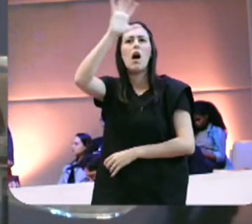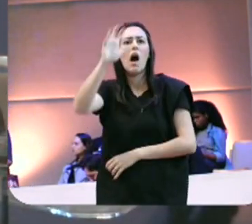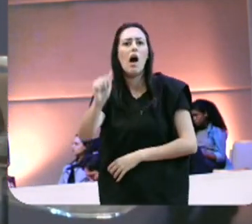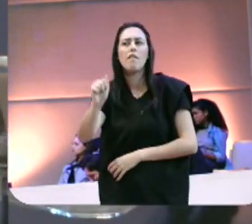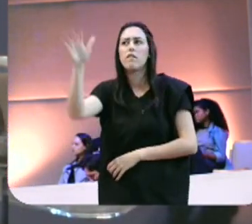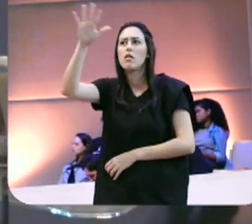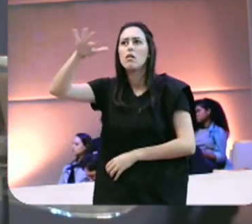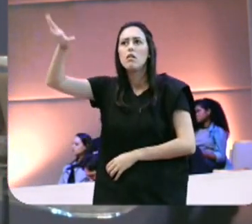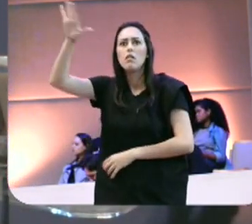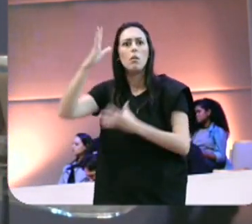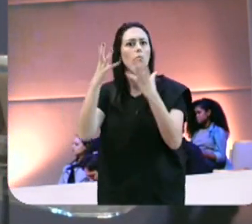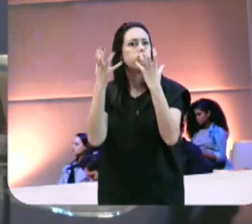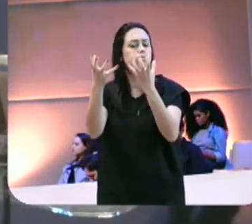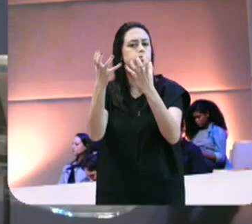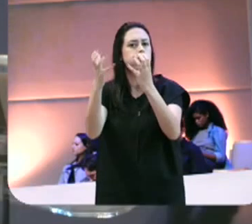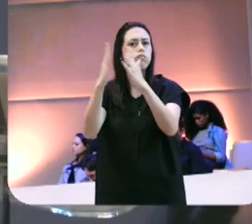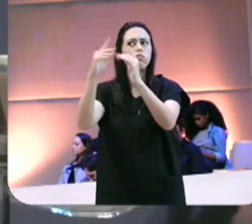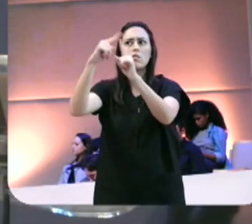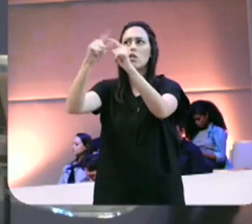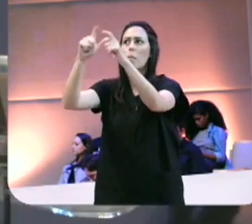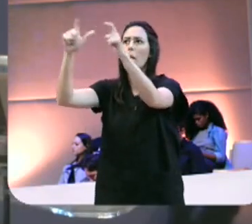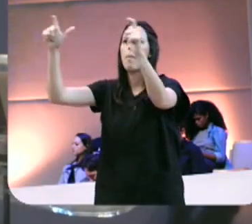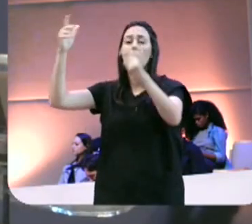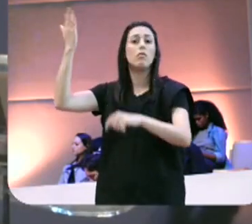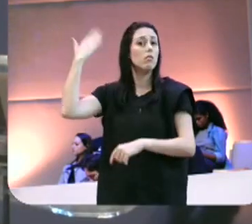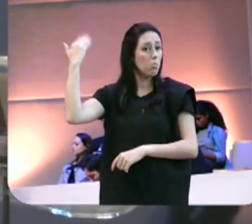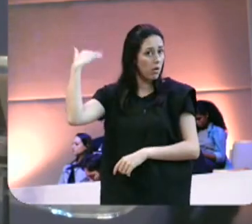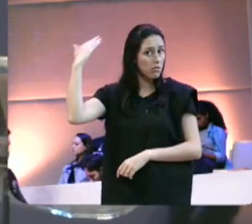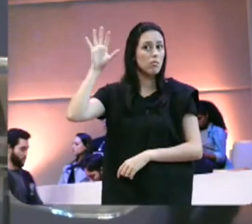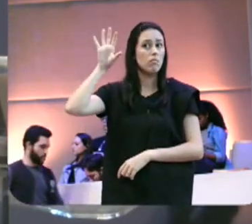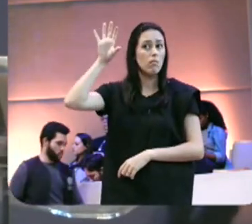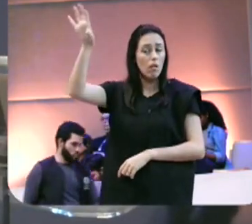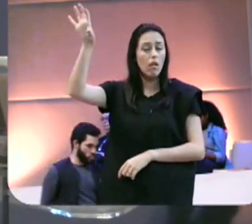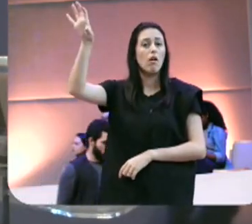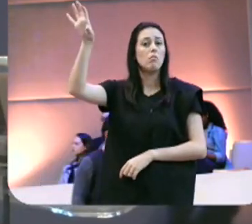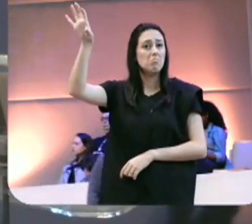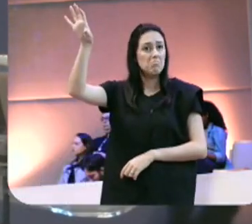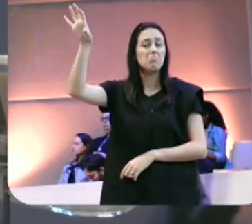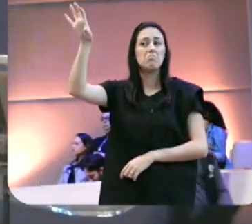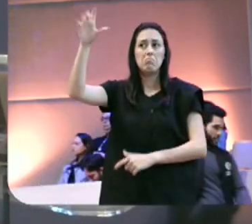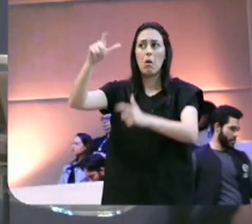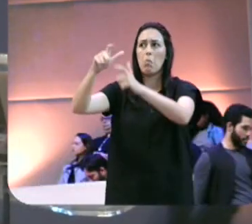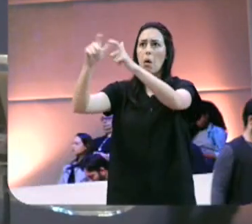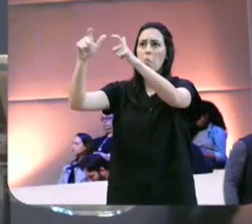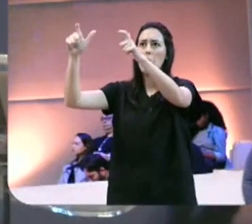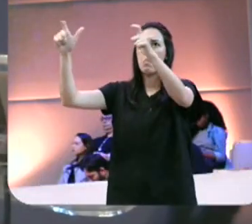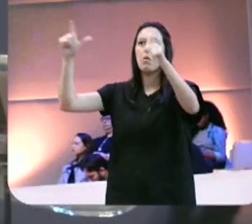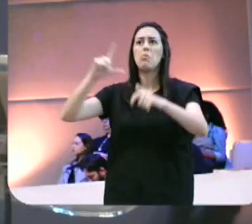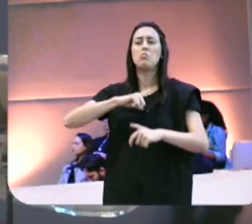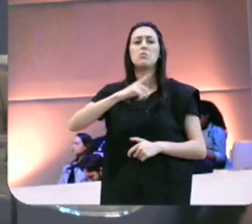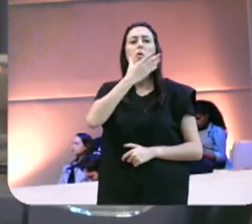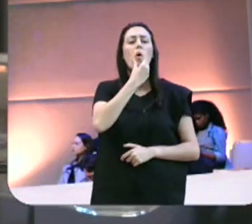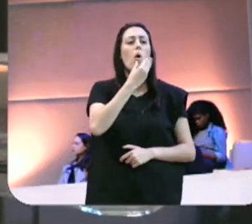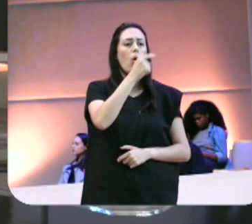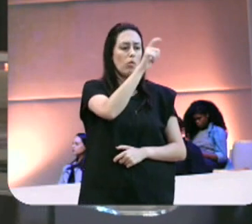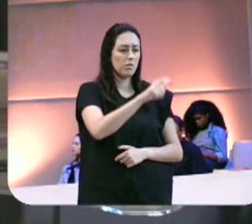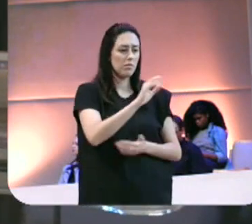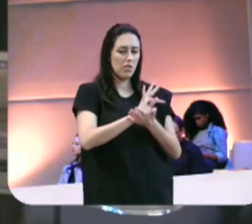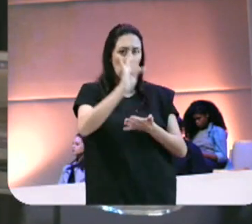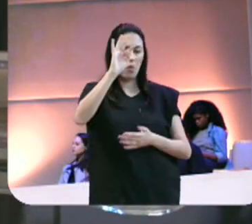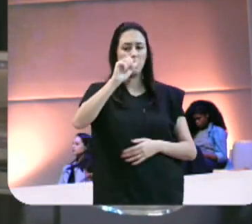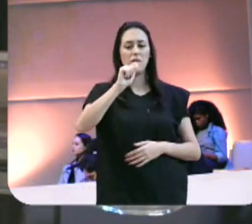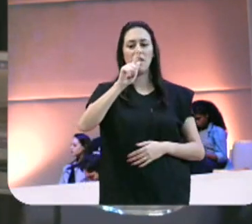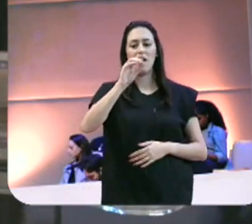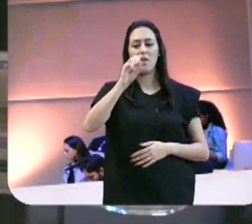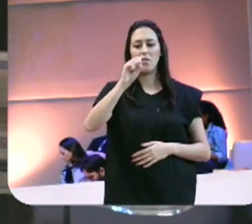dias? Não, né? Mas essa era a realidade quando a igreja começou a avançar. Temos um teólogo na história da igreja, Agostinho, que ele